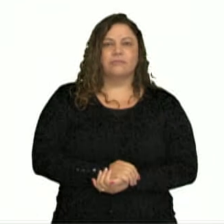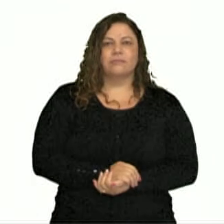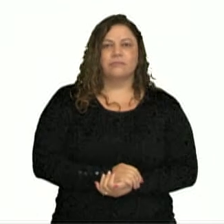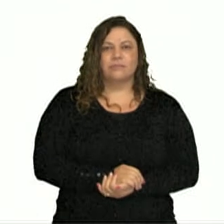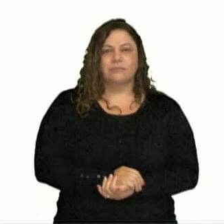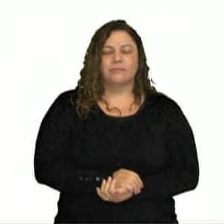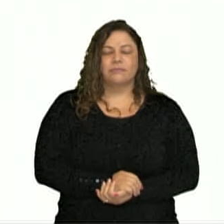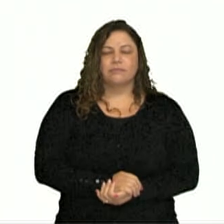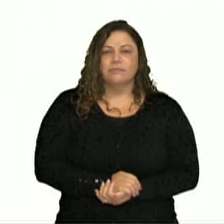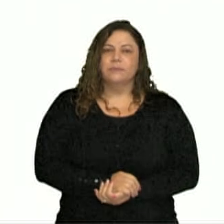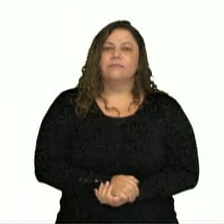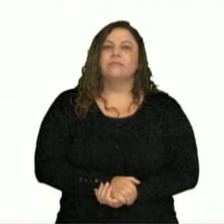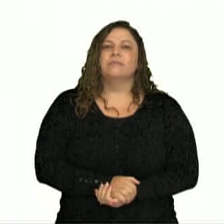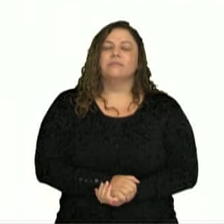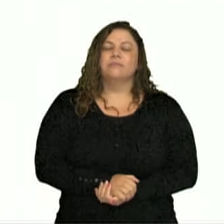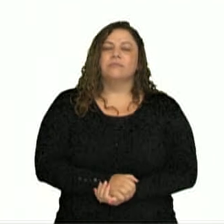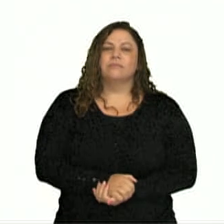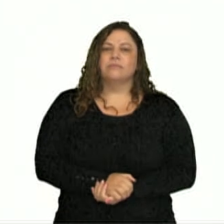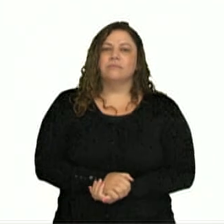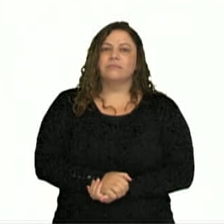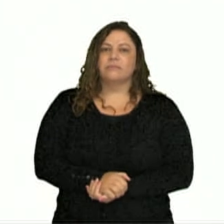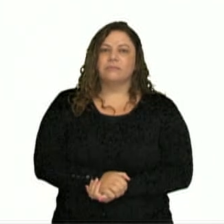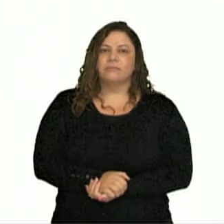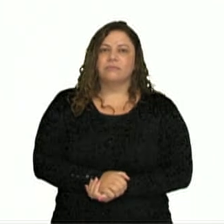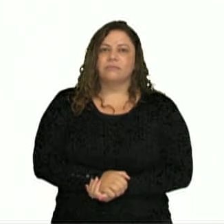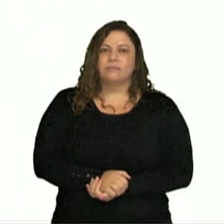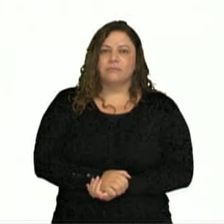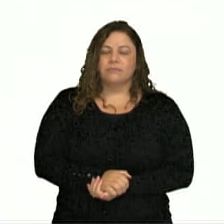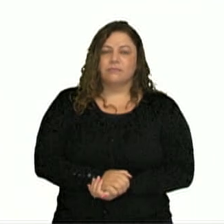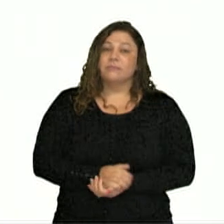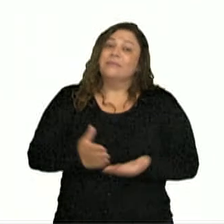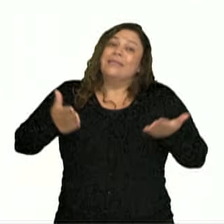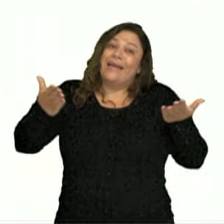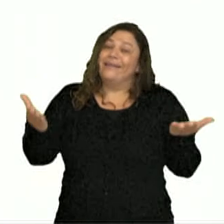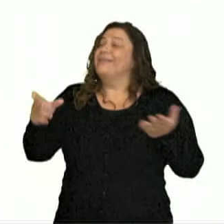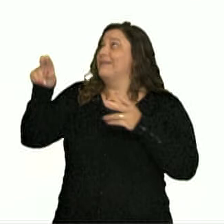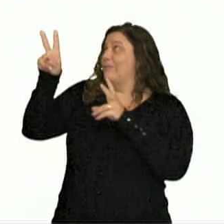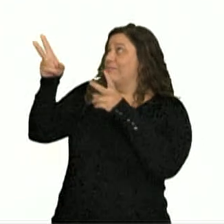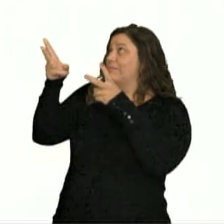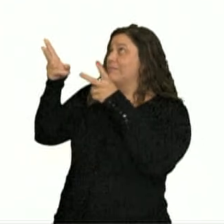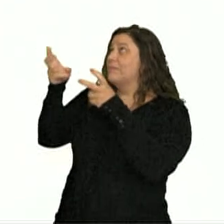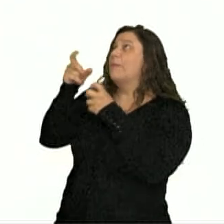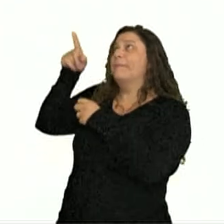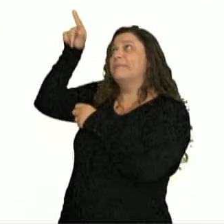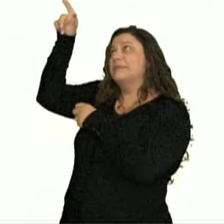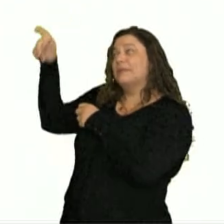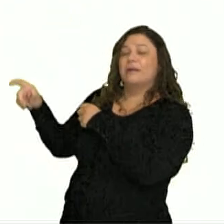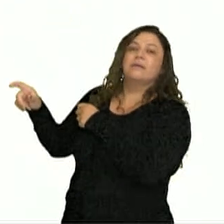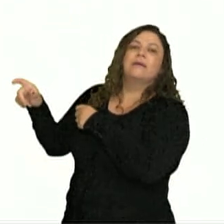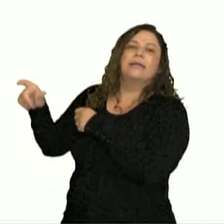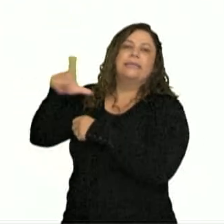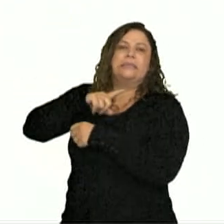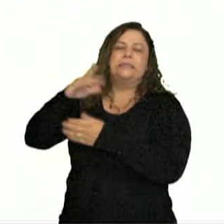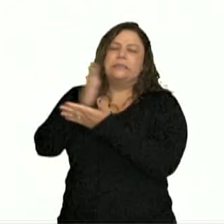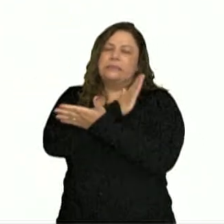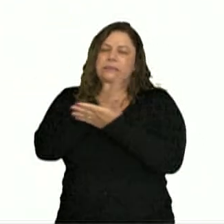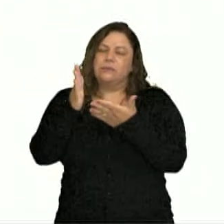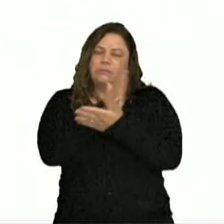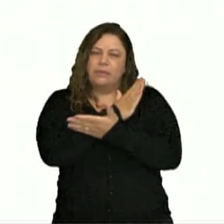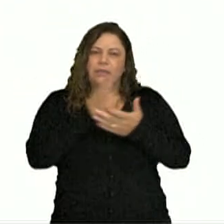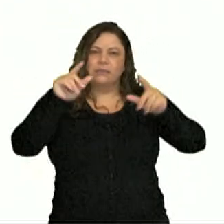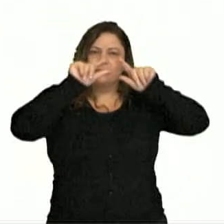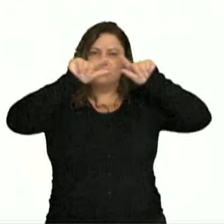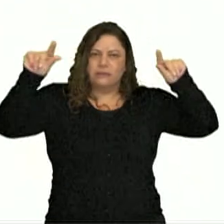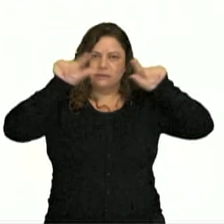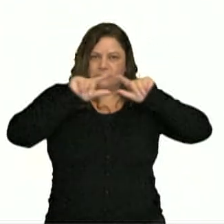los carteles em imperativo negativo. Então, aqui nós temos algumas frases que estão no modo